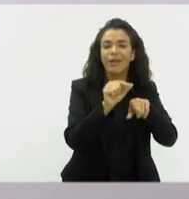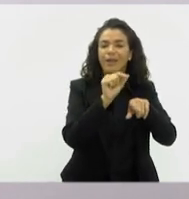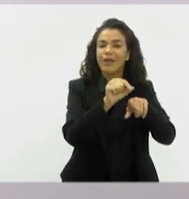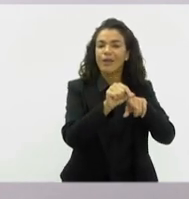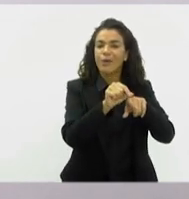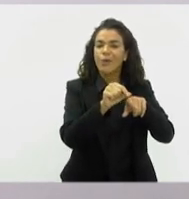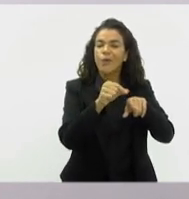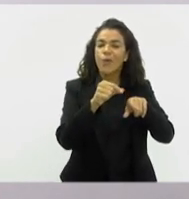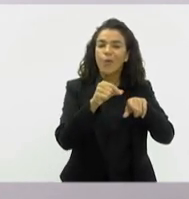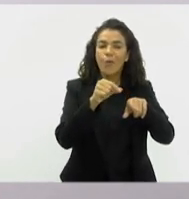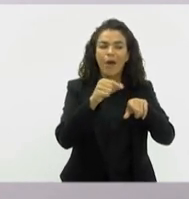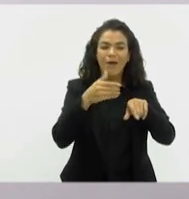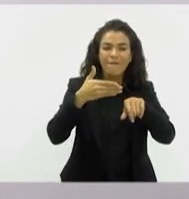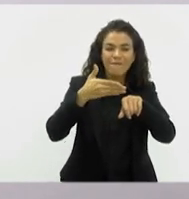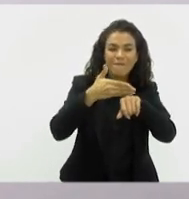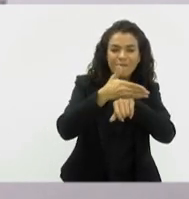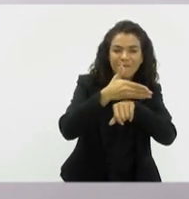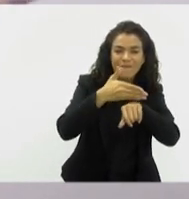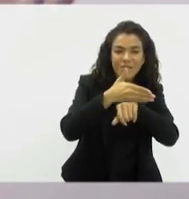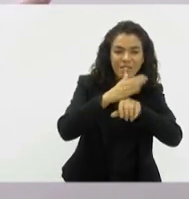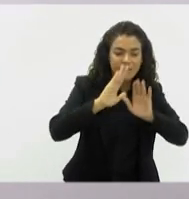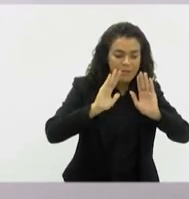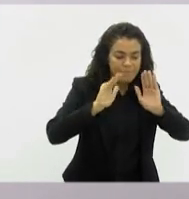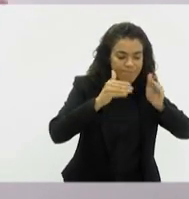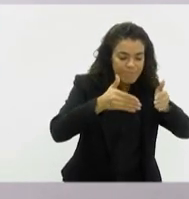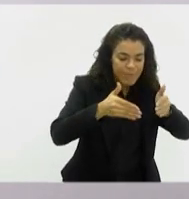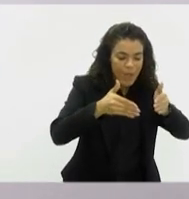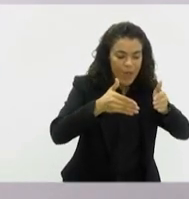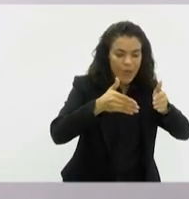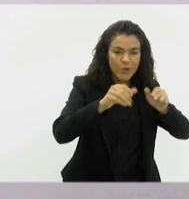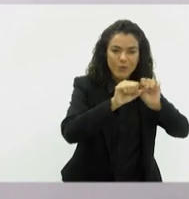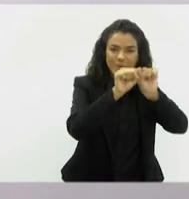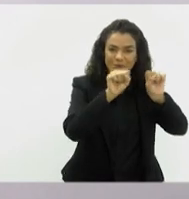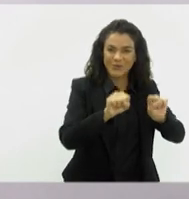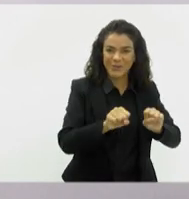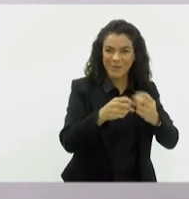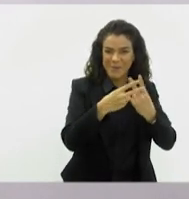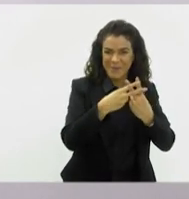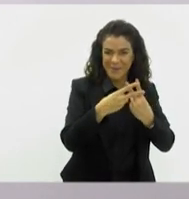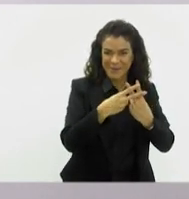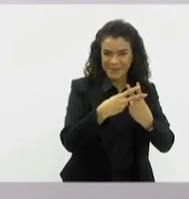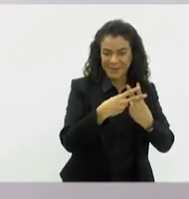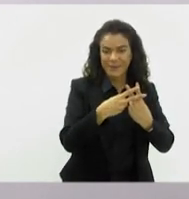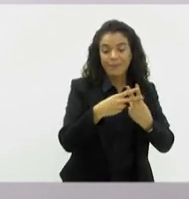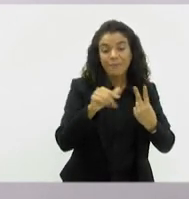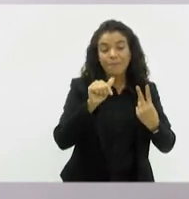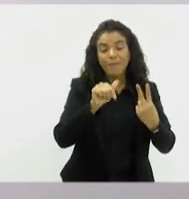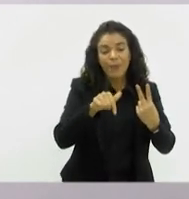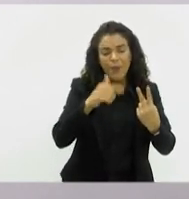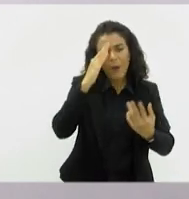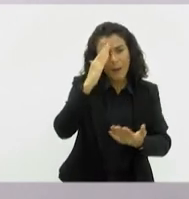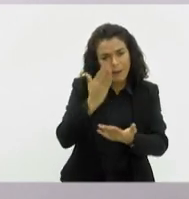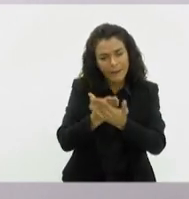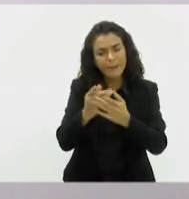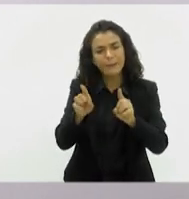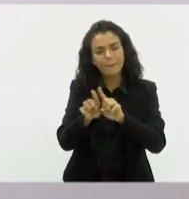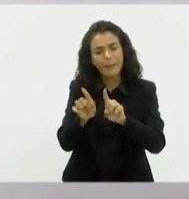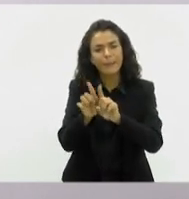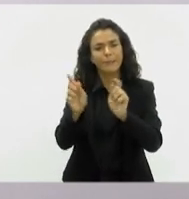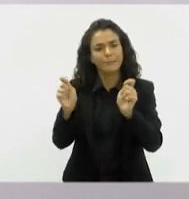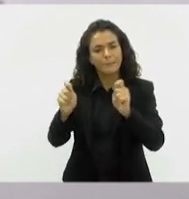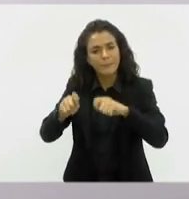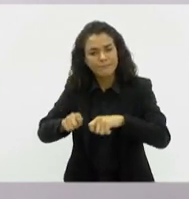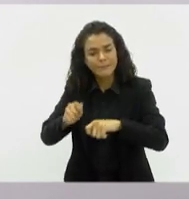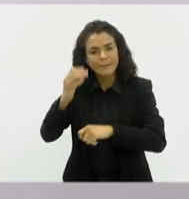uma visita específica numa unidade prisional. Eu acredito nisso. Eu acredito na possibilidade de